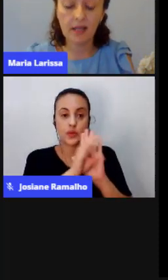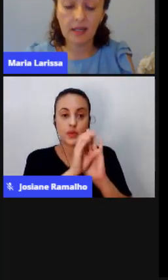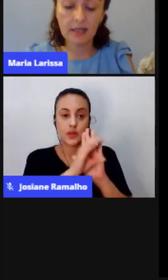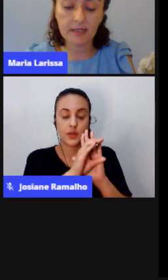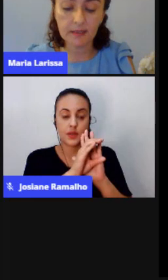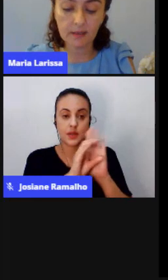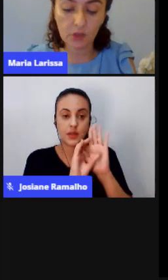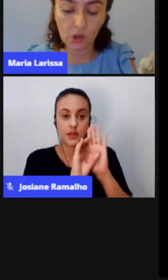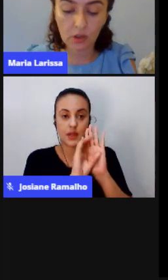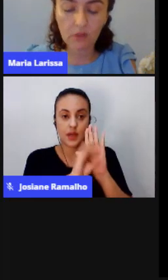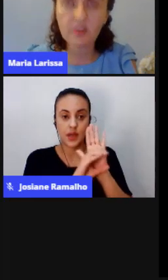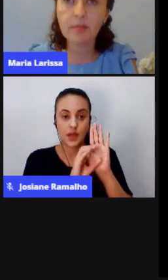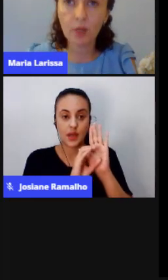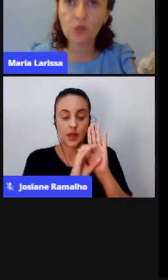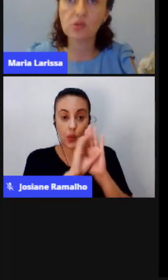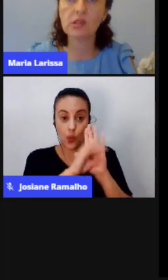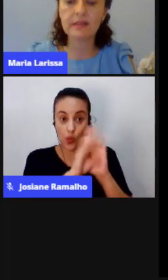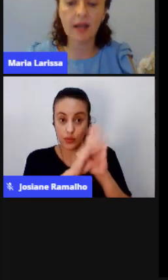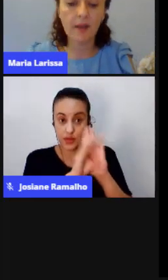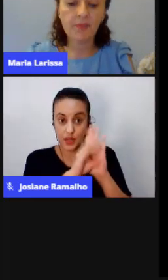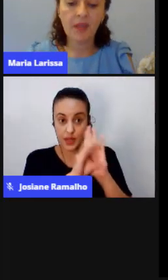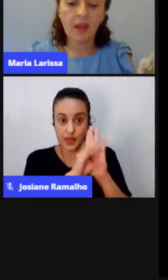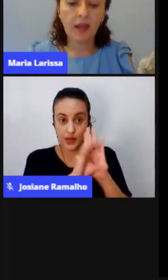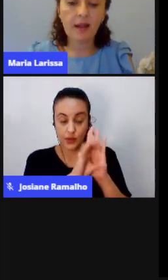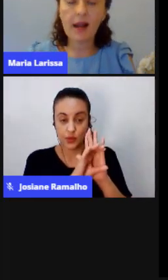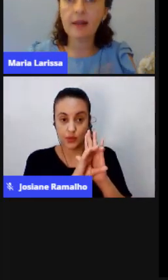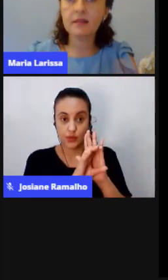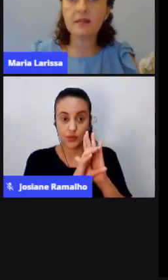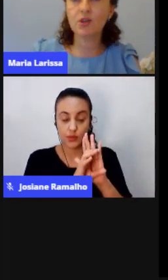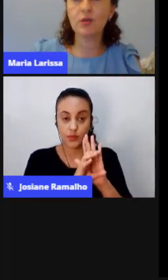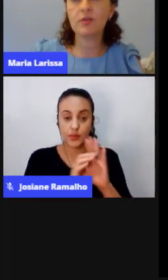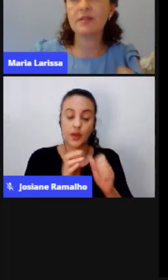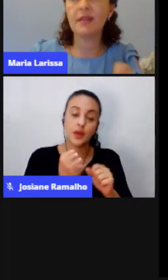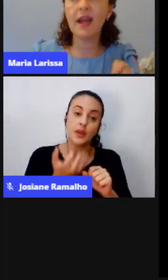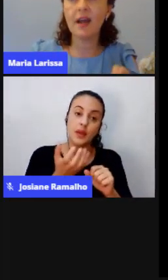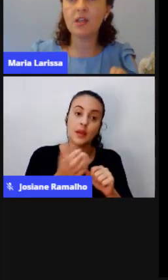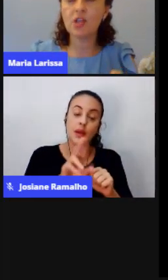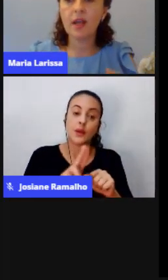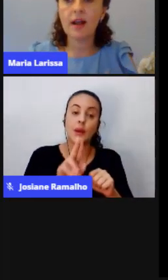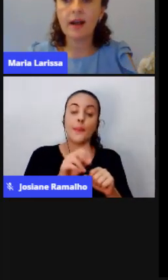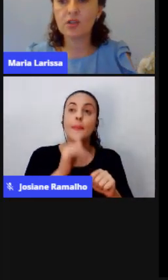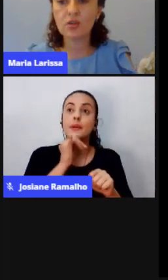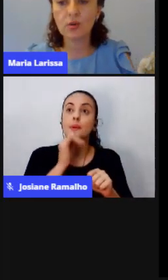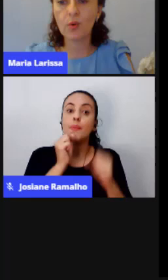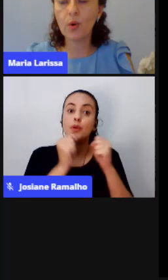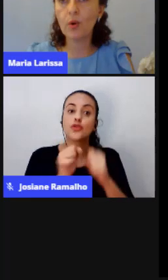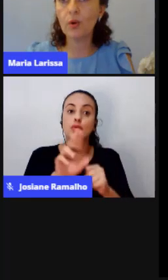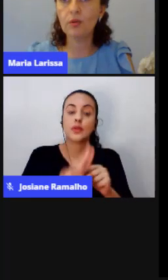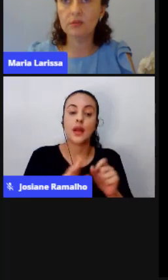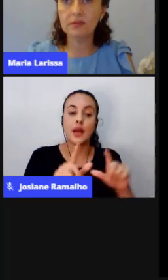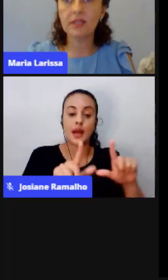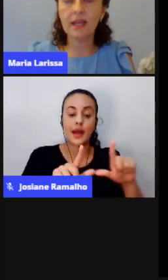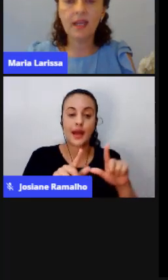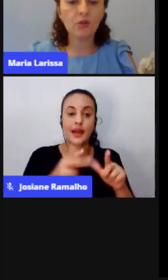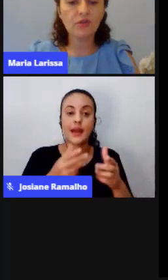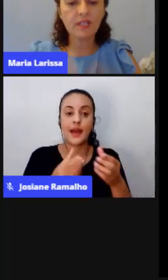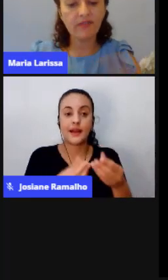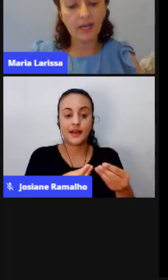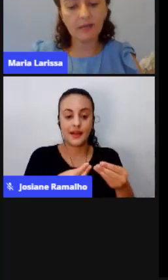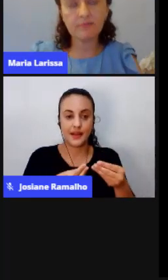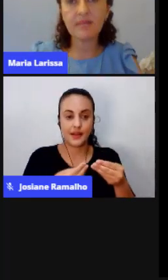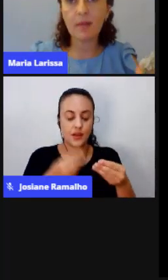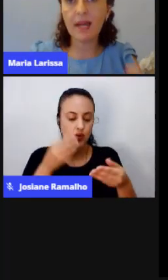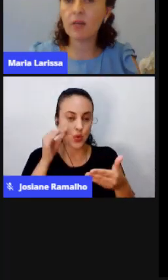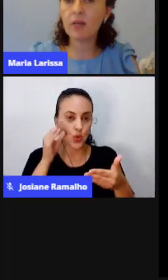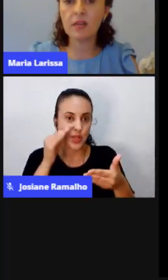trabalhar nesse jogo, você pode utilizar cartas de curiosidade, carta de socorro, né? Onde